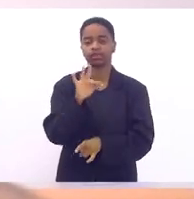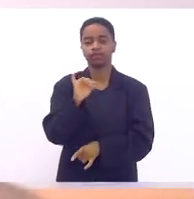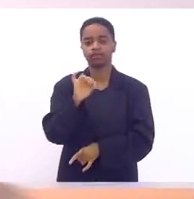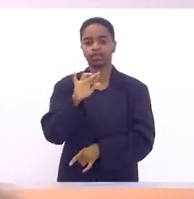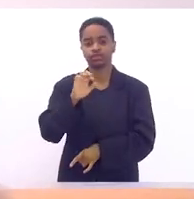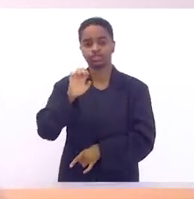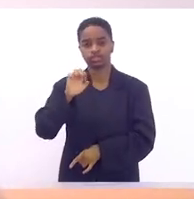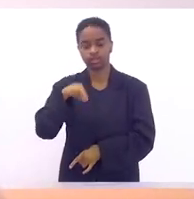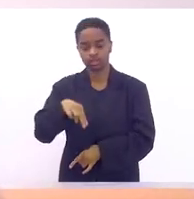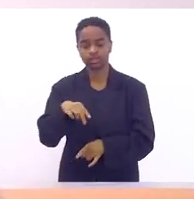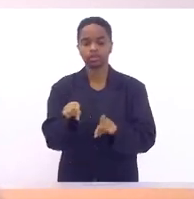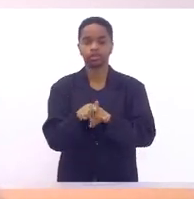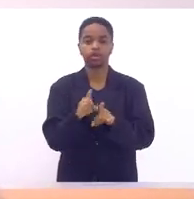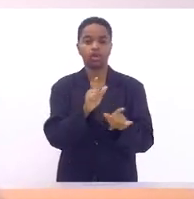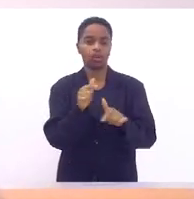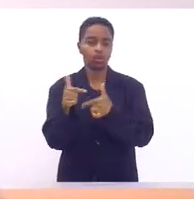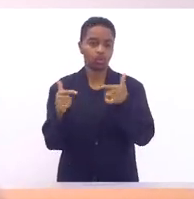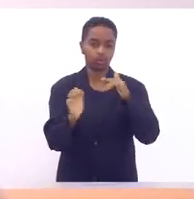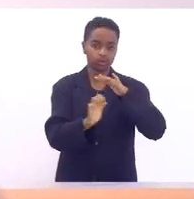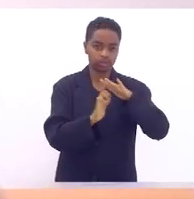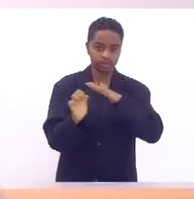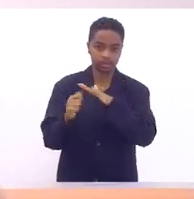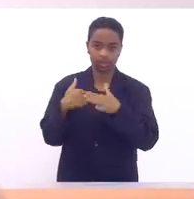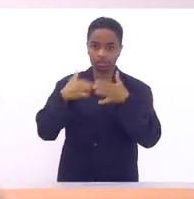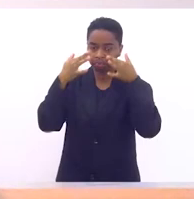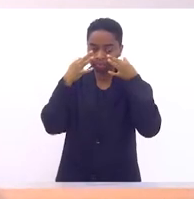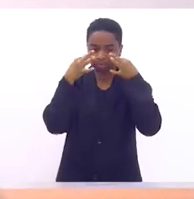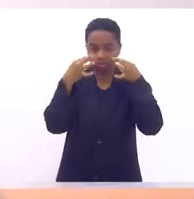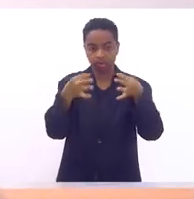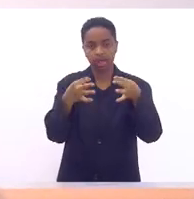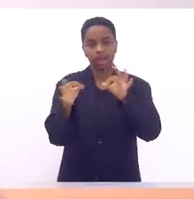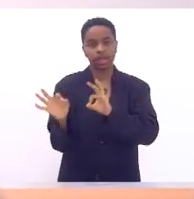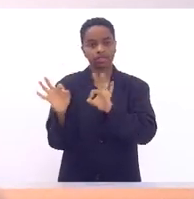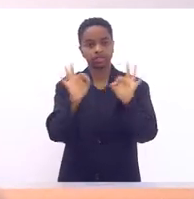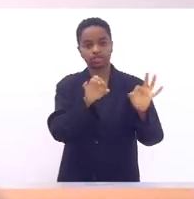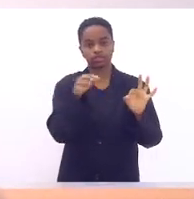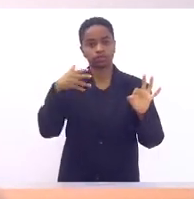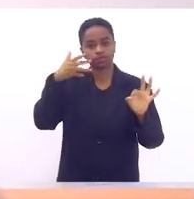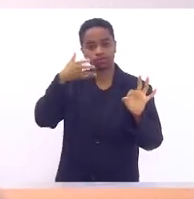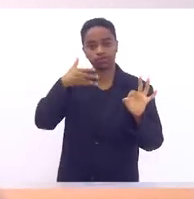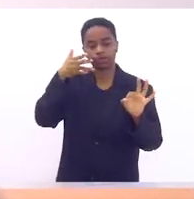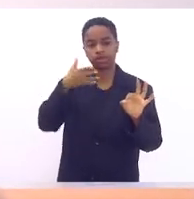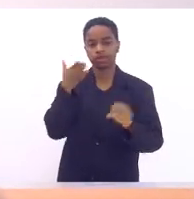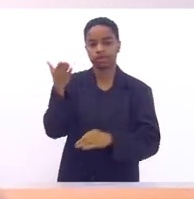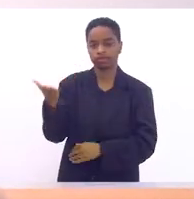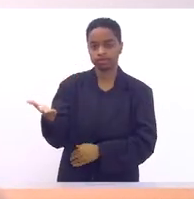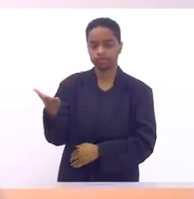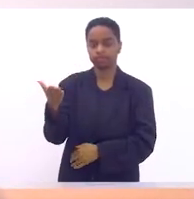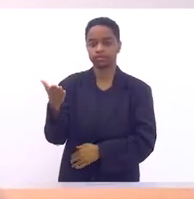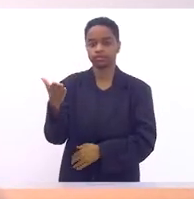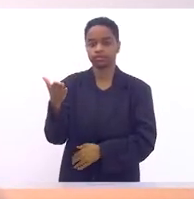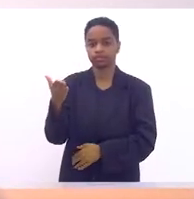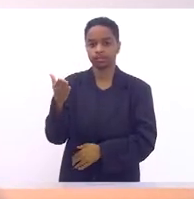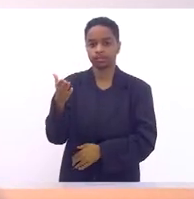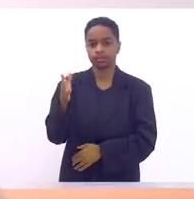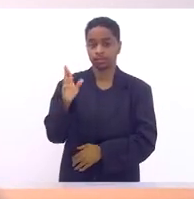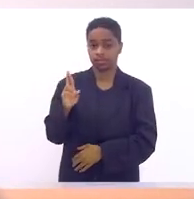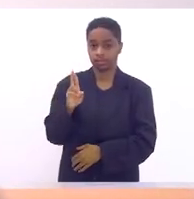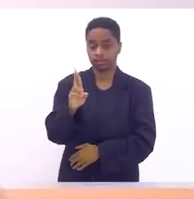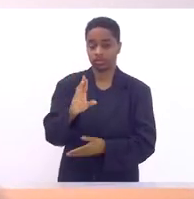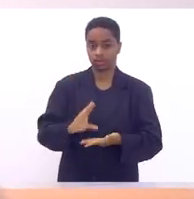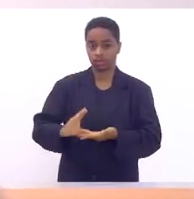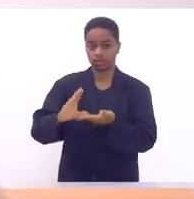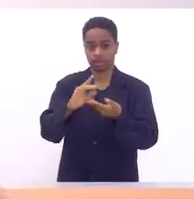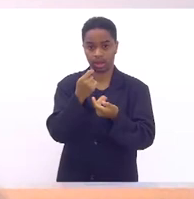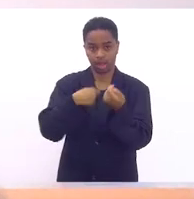as empresas Né tava aqui ouvindo atentamente o nosso nosso representante aqui do Conselho de